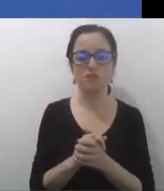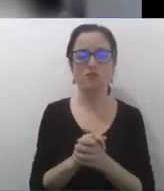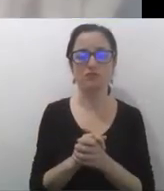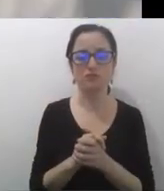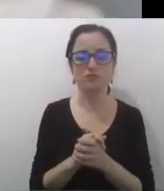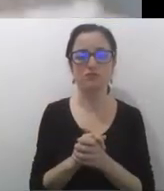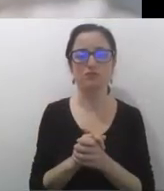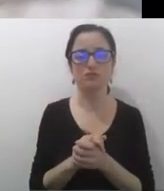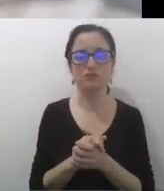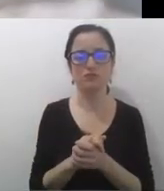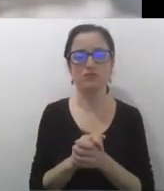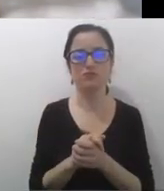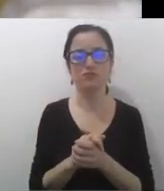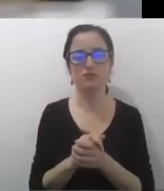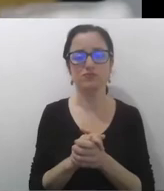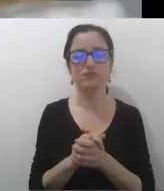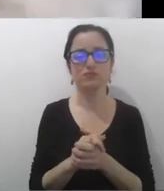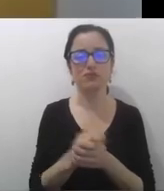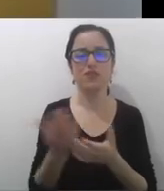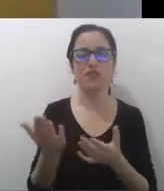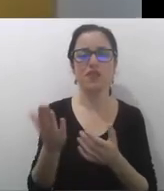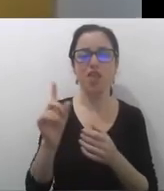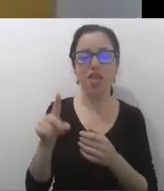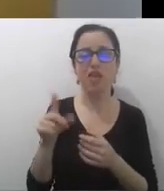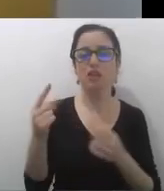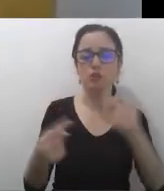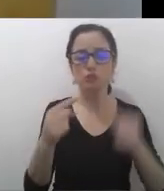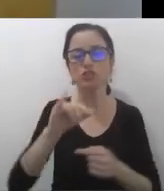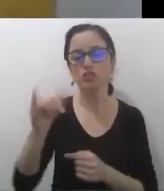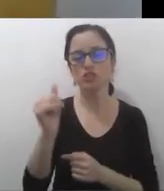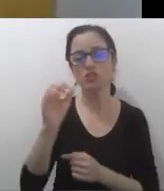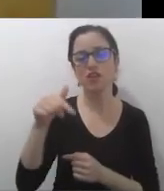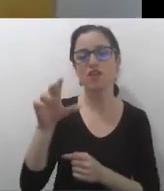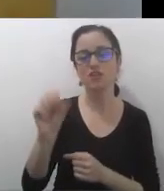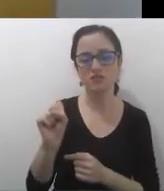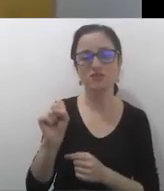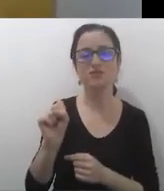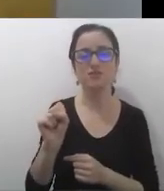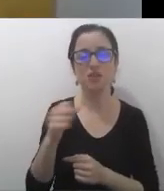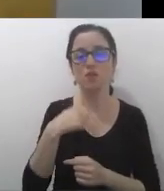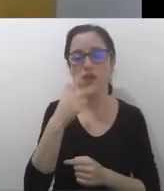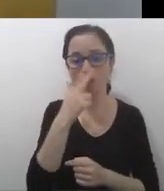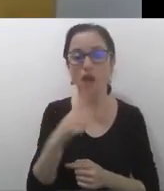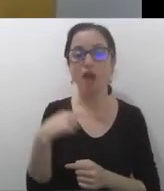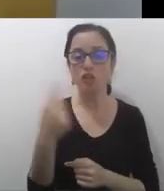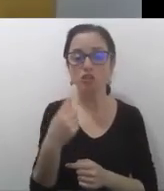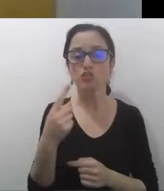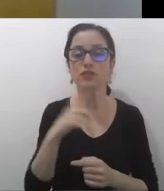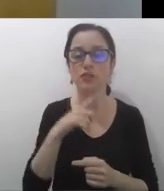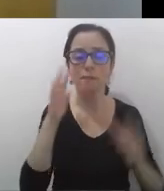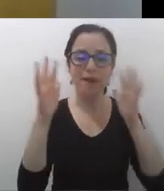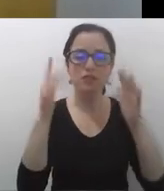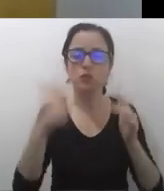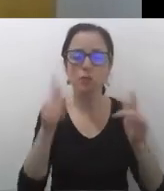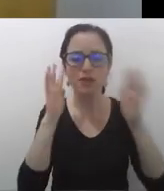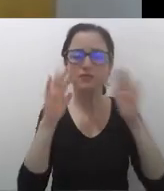essa tradição a qual que vem sendo muito discutida pelo Jacques Rancière, e que eu acho que